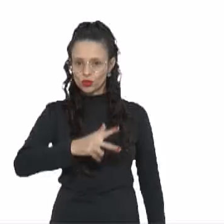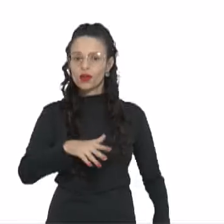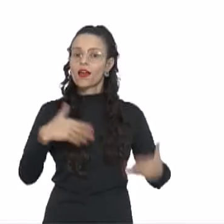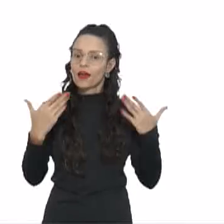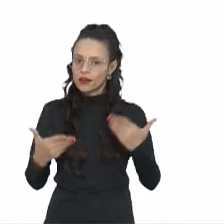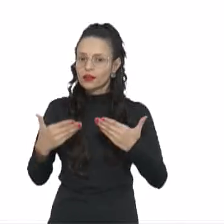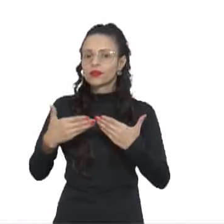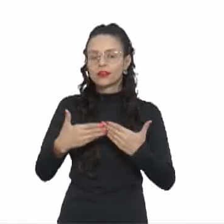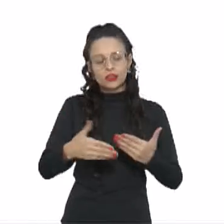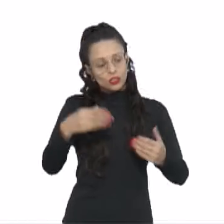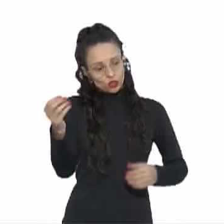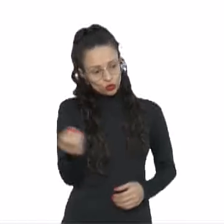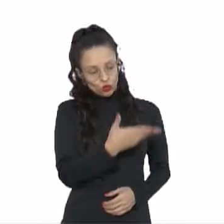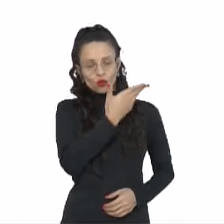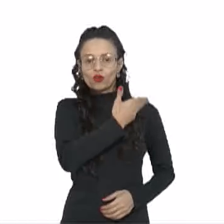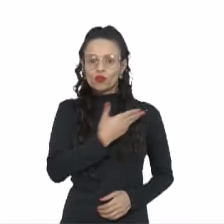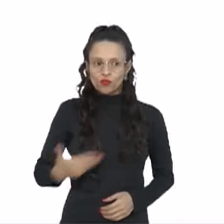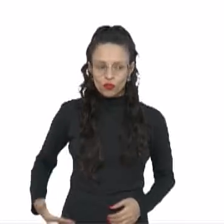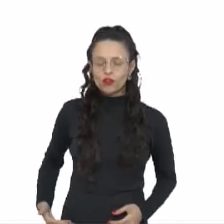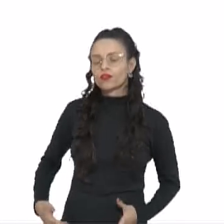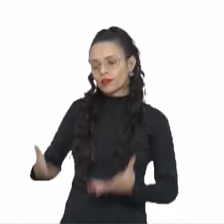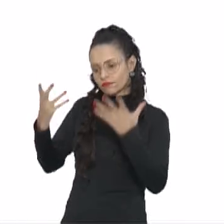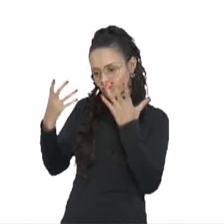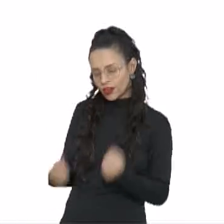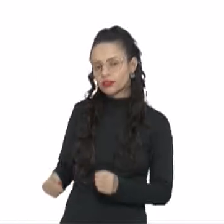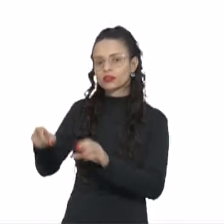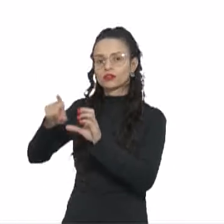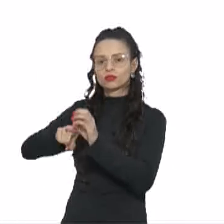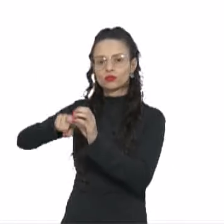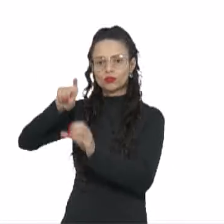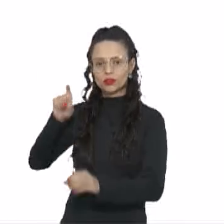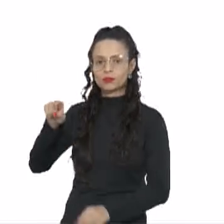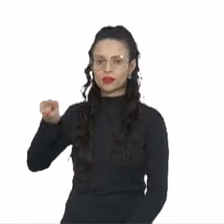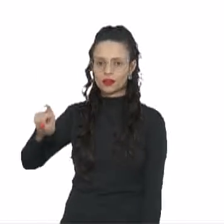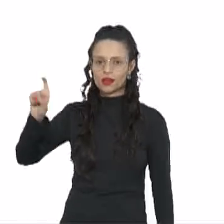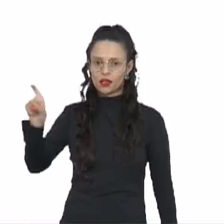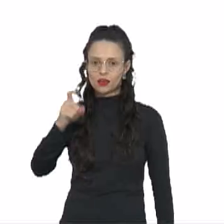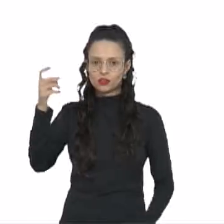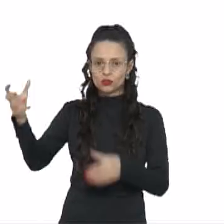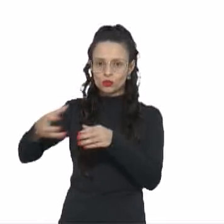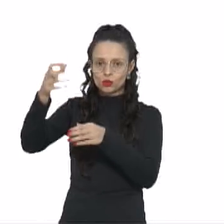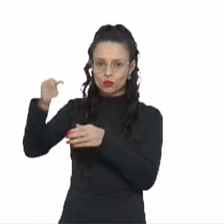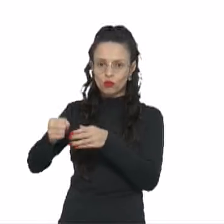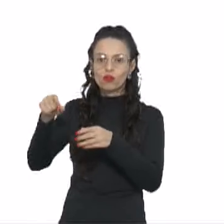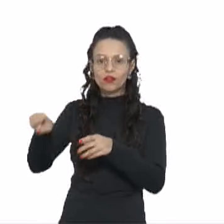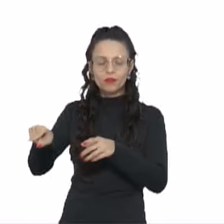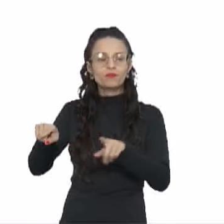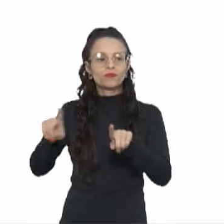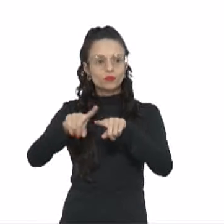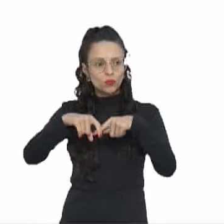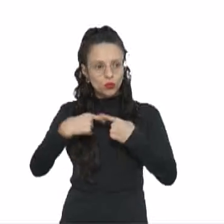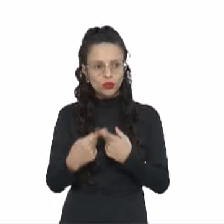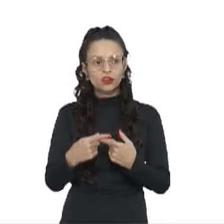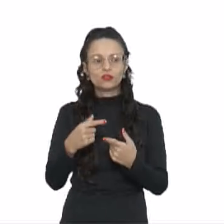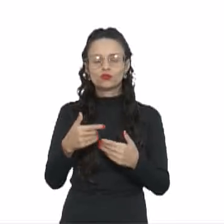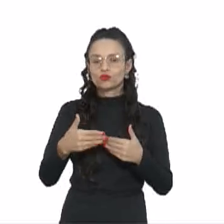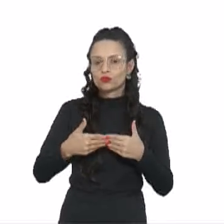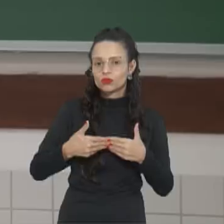novo governo português passou a reconhecer a independência das ex-colônias. Por isso que você só tem